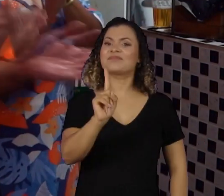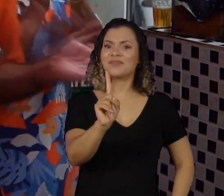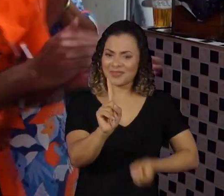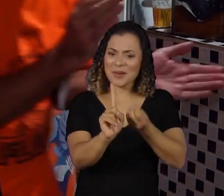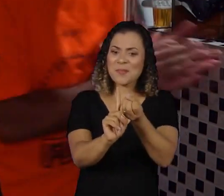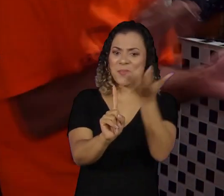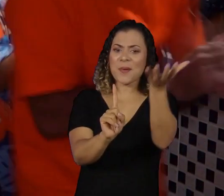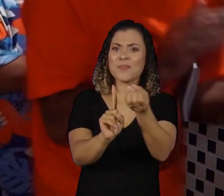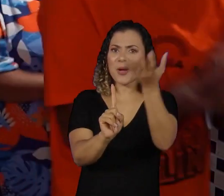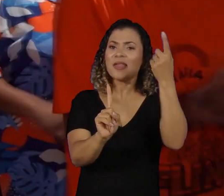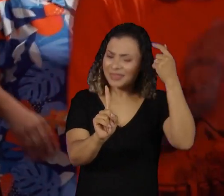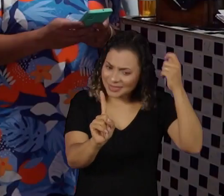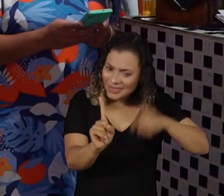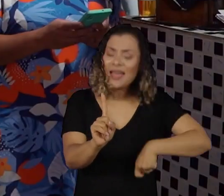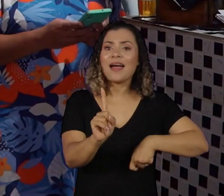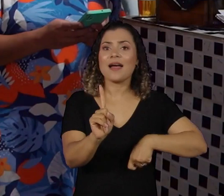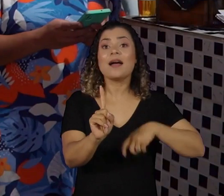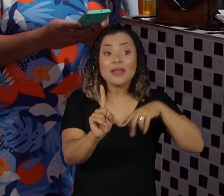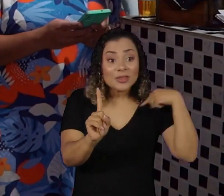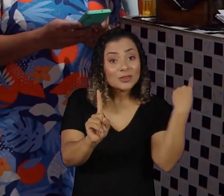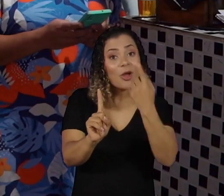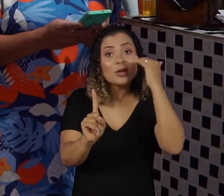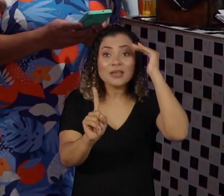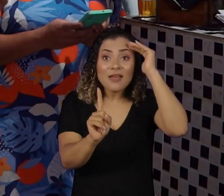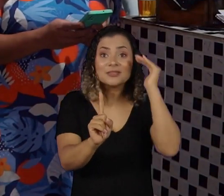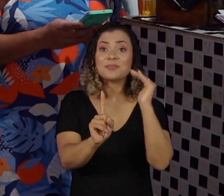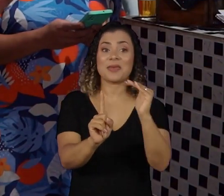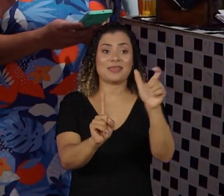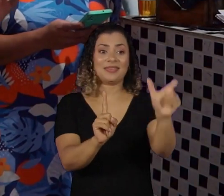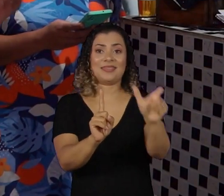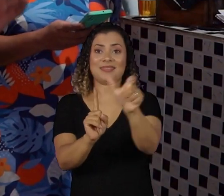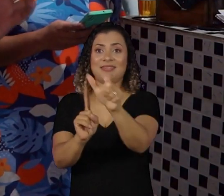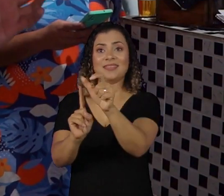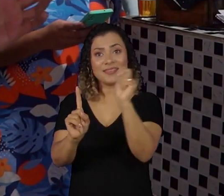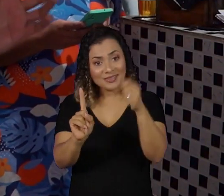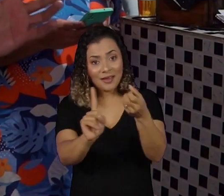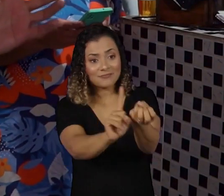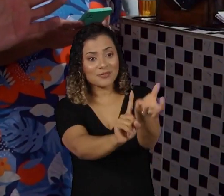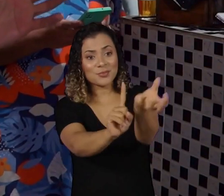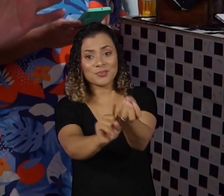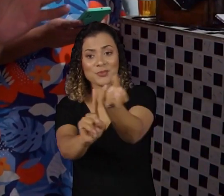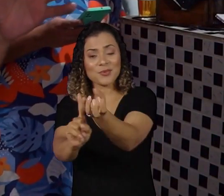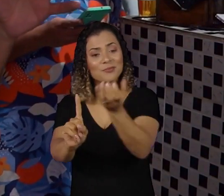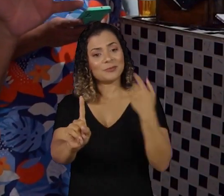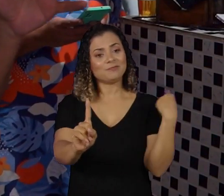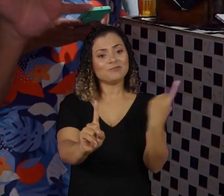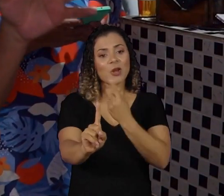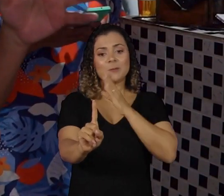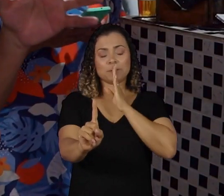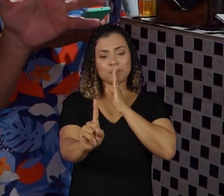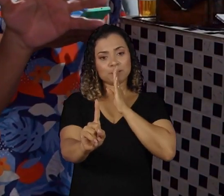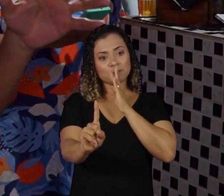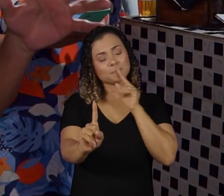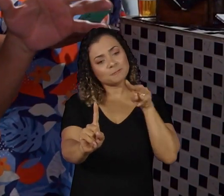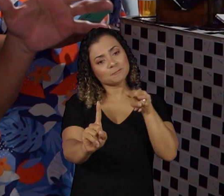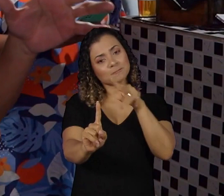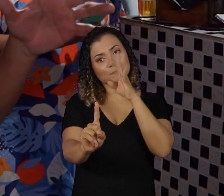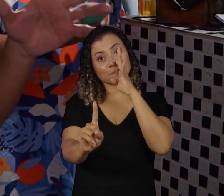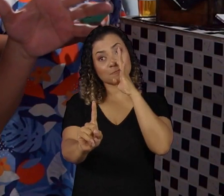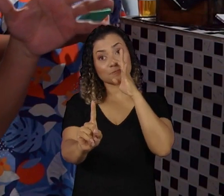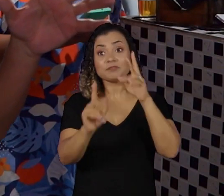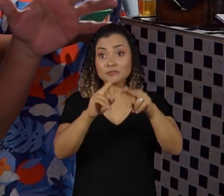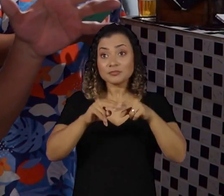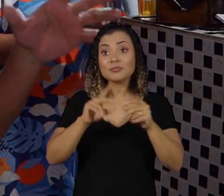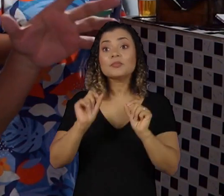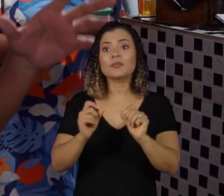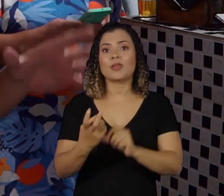nós mesmos somos as vozes, a gente tem que ouvir as nossas vozes, né? O sarau, ele potencializa muito a